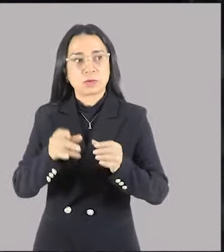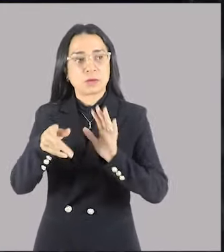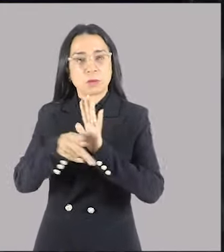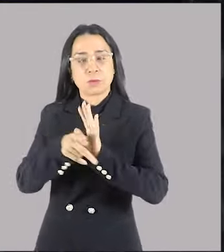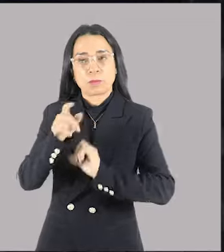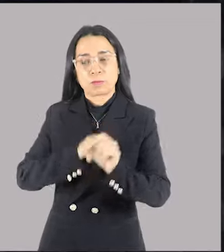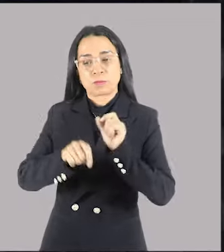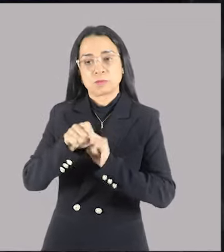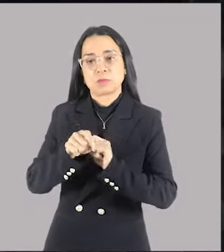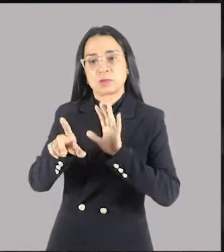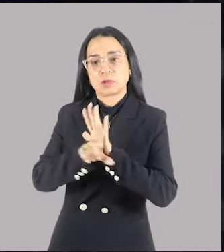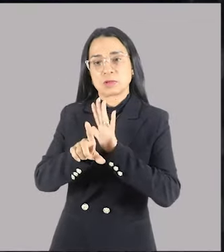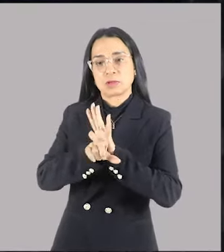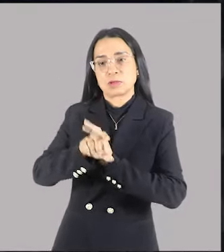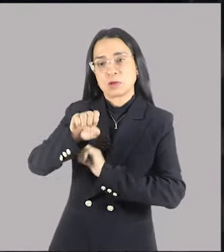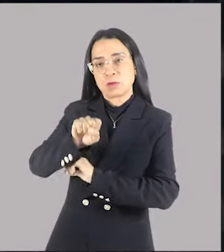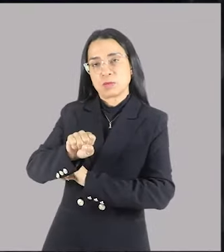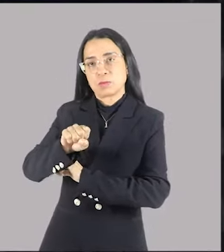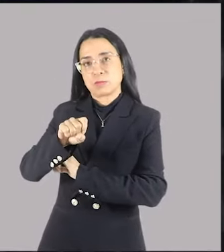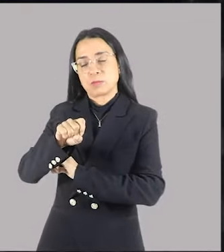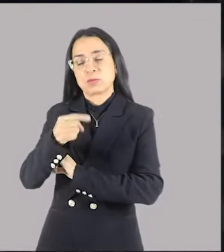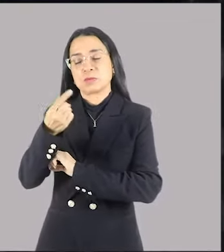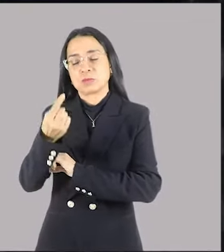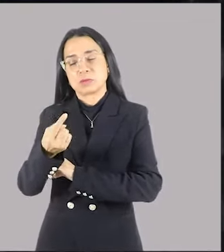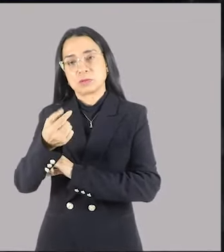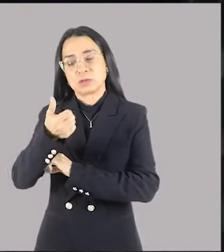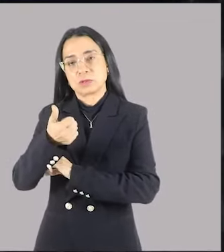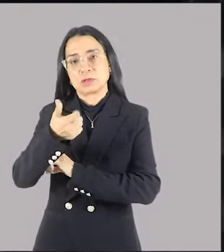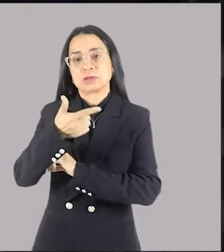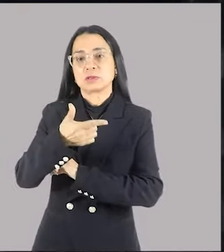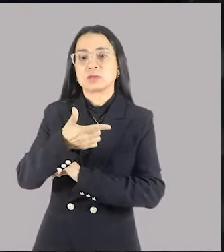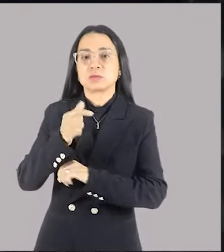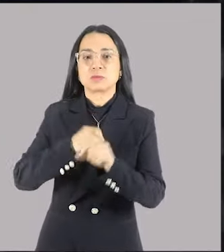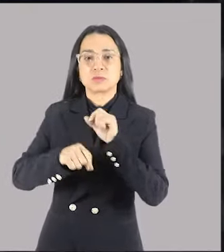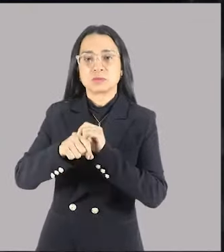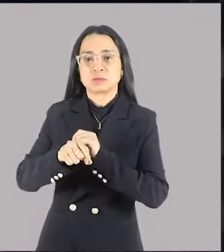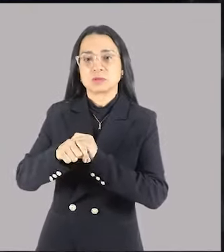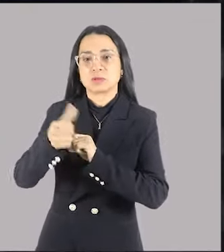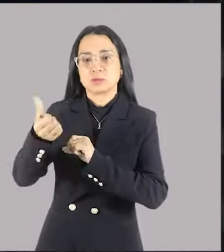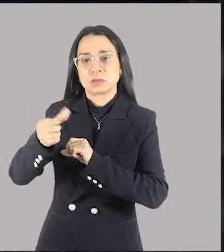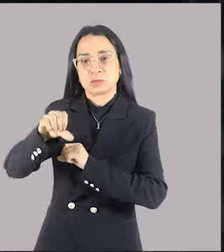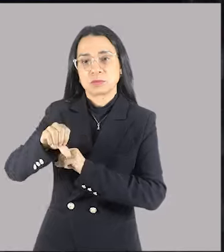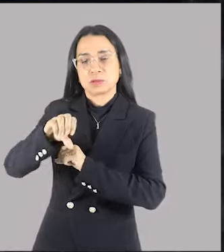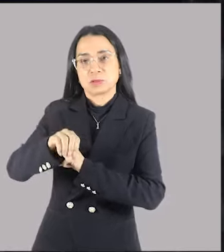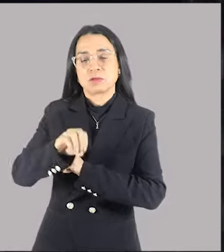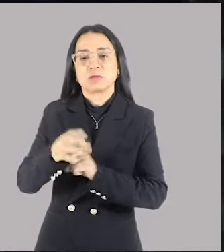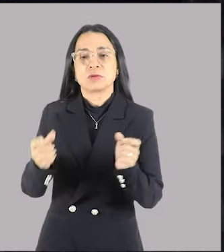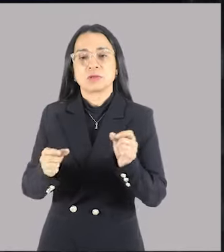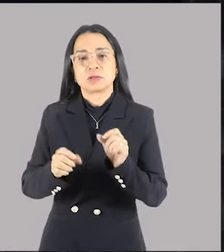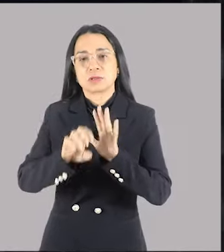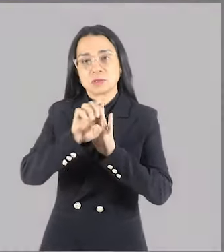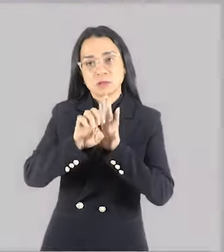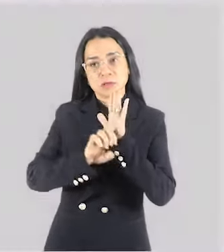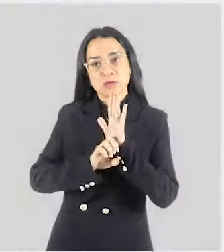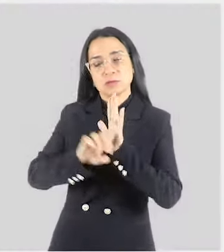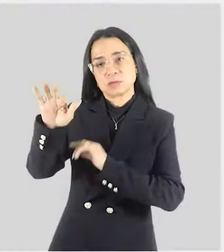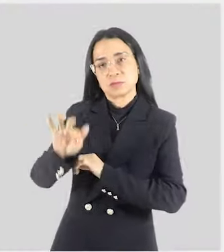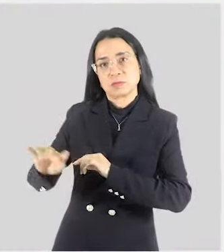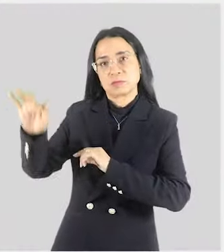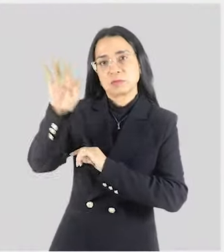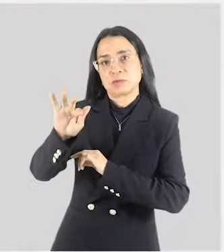especificamente a lei 8112 de 1990 que é a lei que trata a respeito do estatuto Federal dos